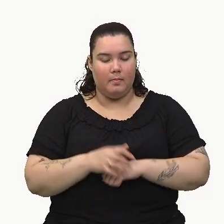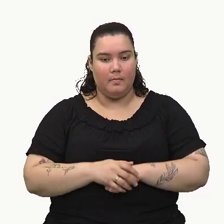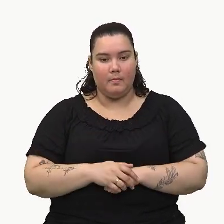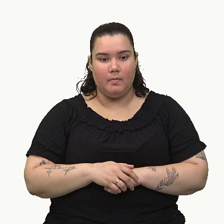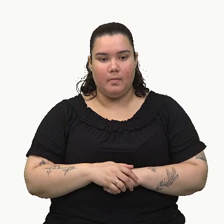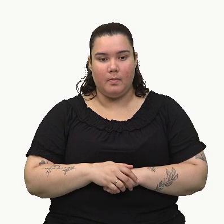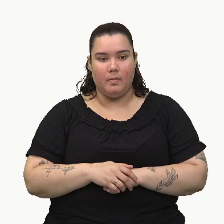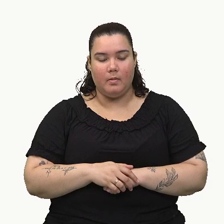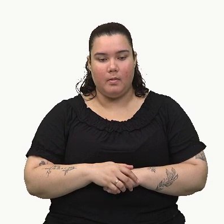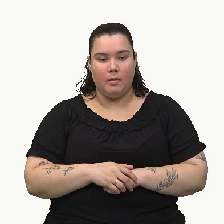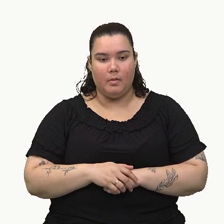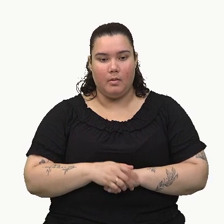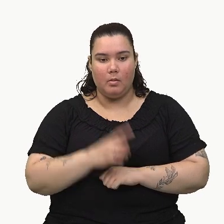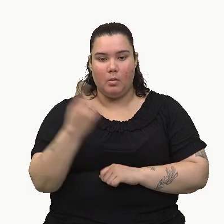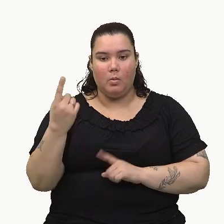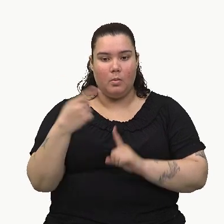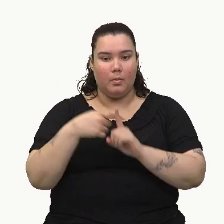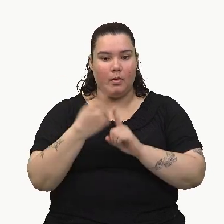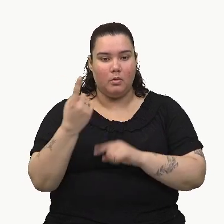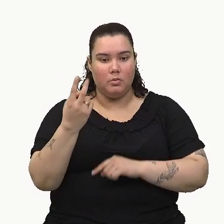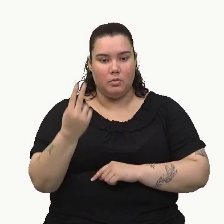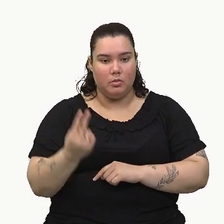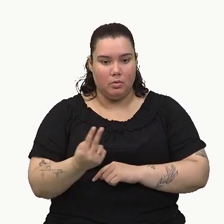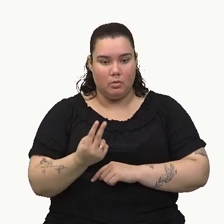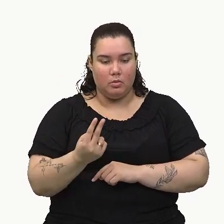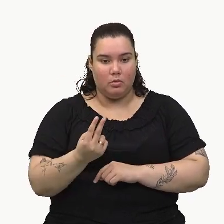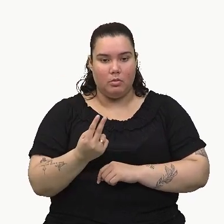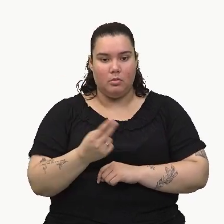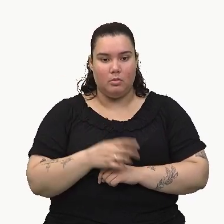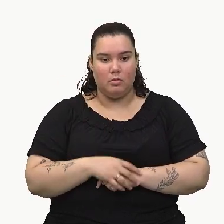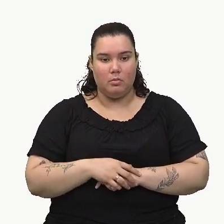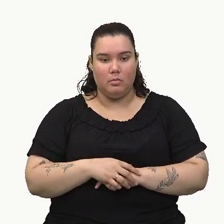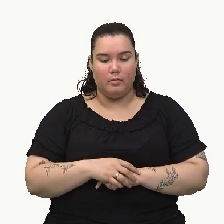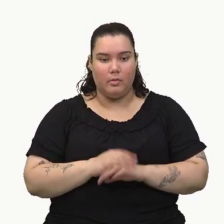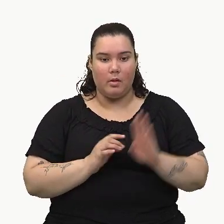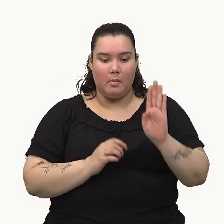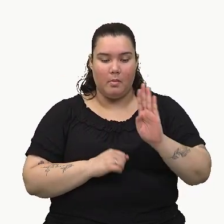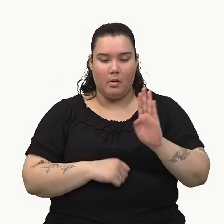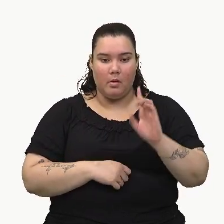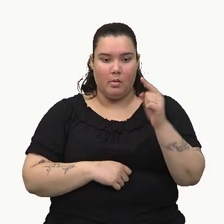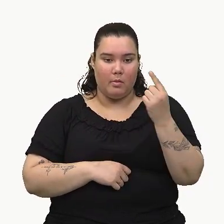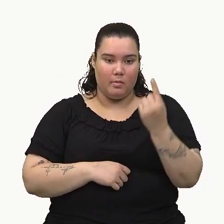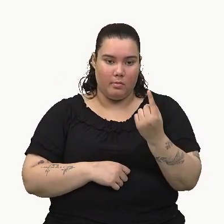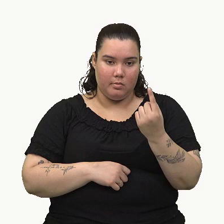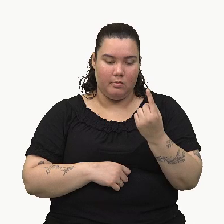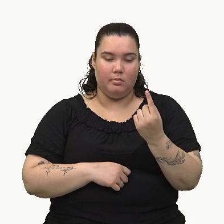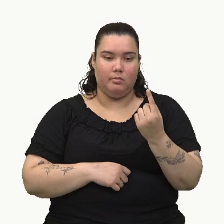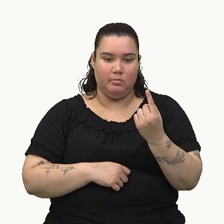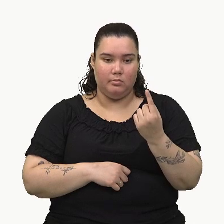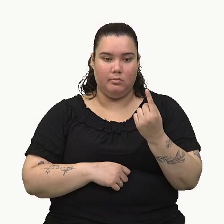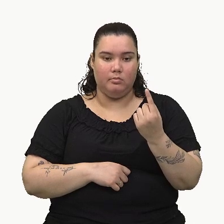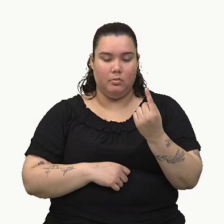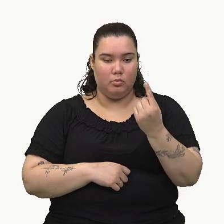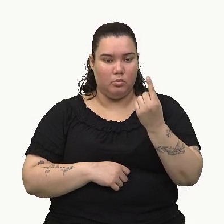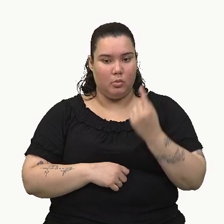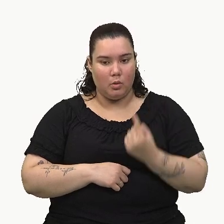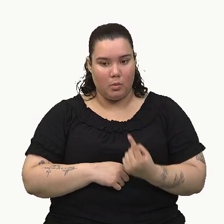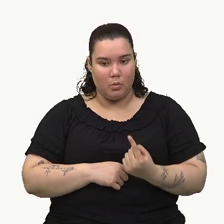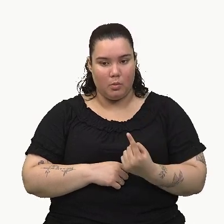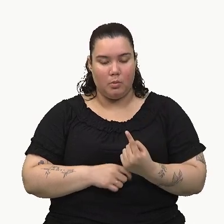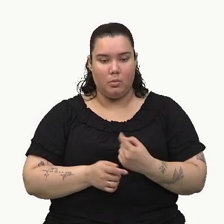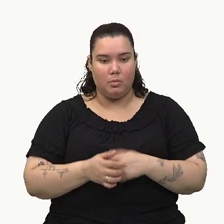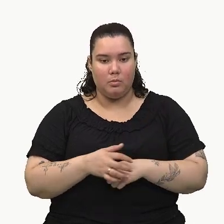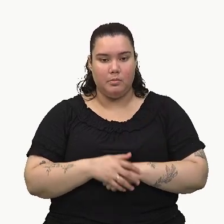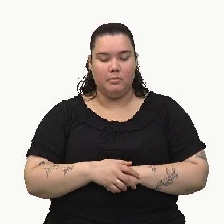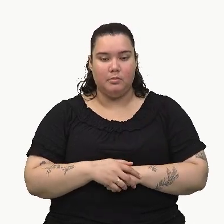aqui. 1 mais 1 aqui é 2. Como o B aqui está sozinho e o expoente dele vale 1, deixa aqui